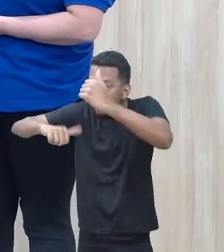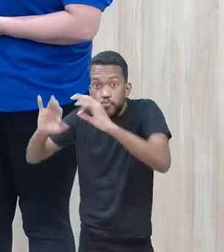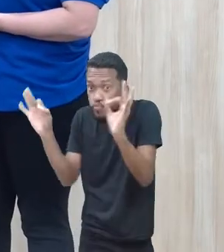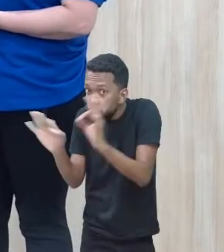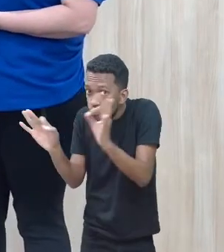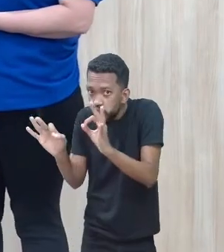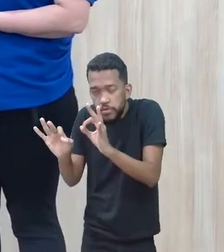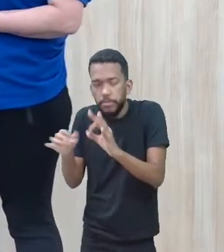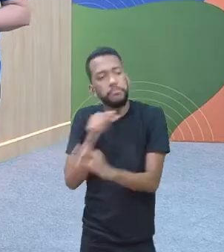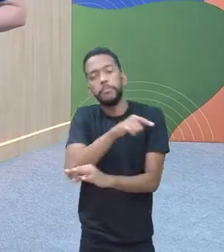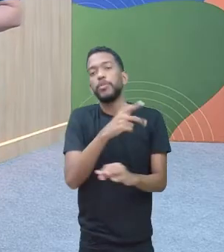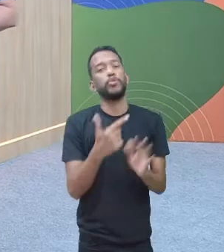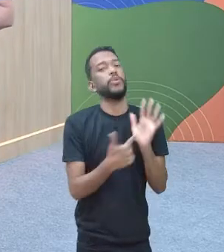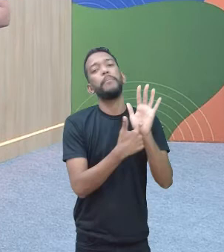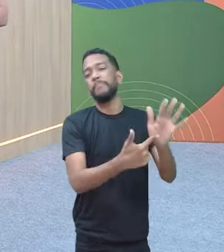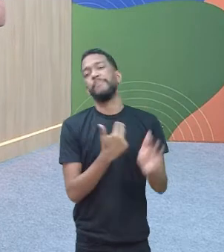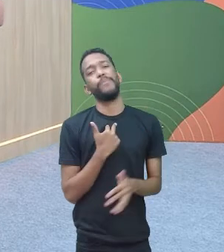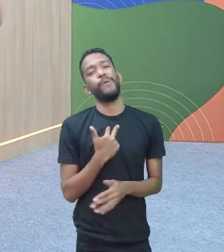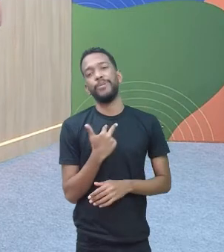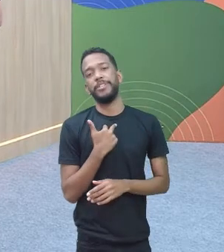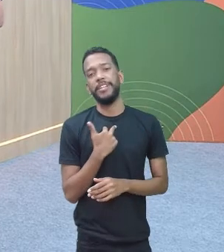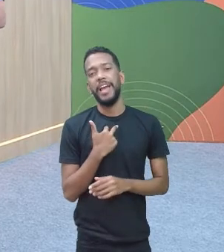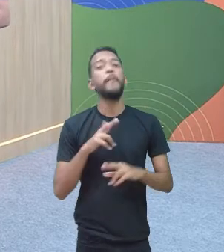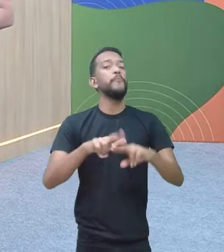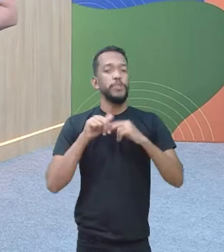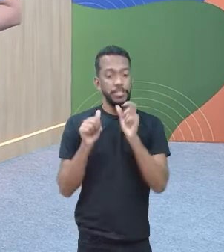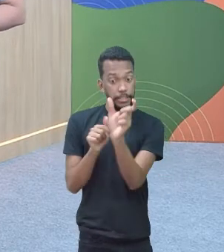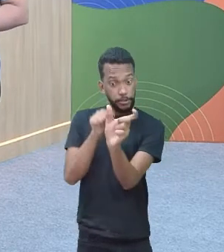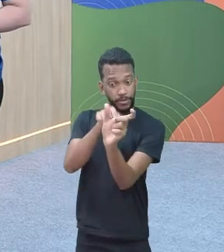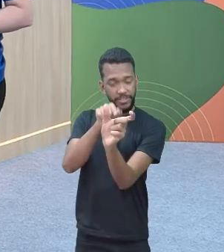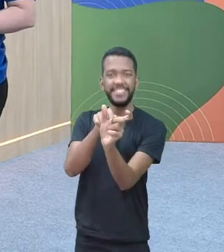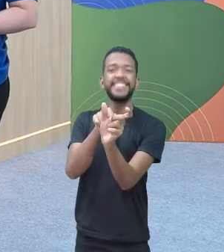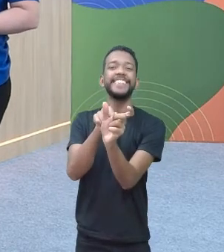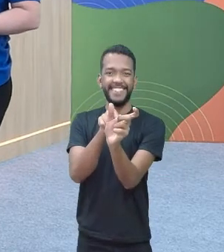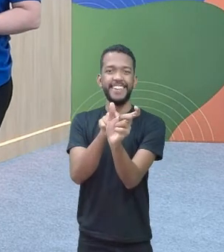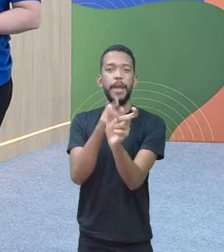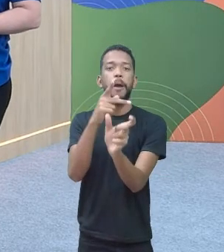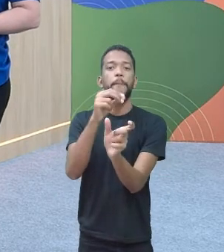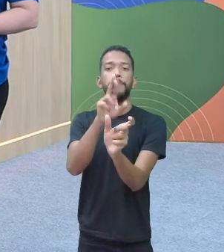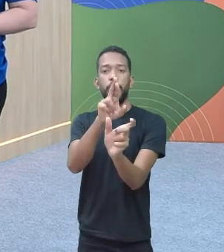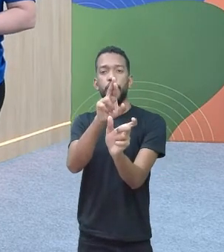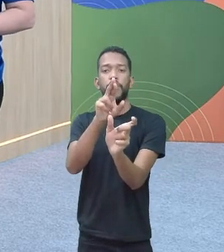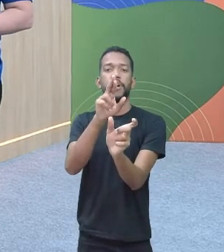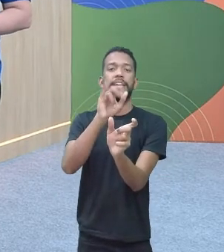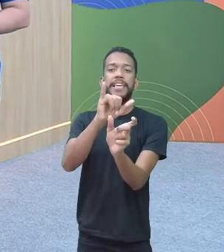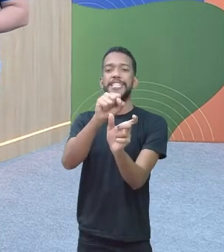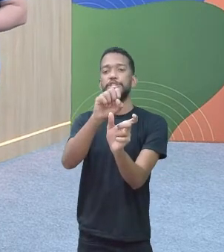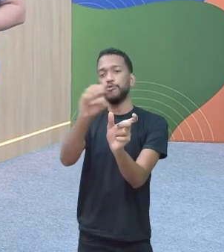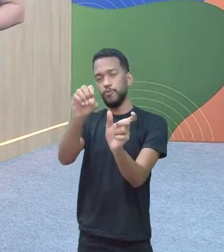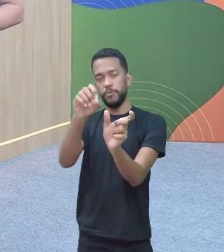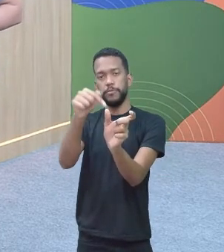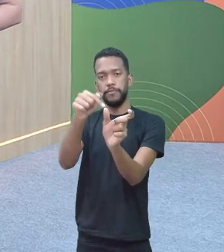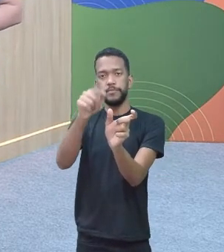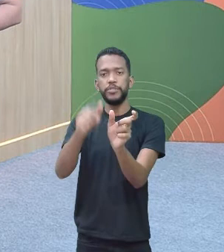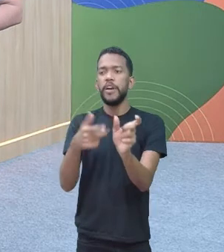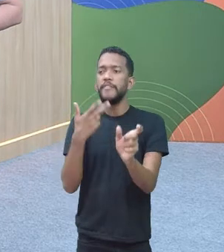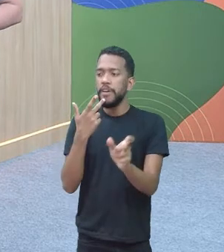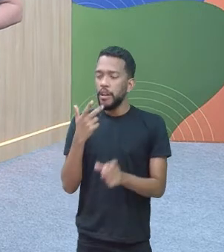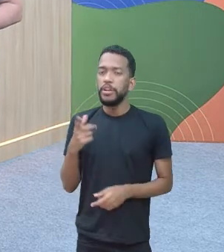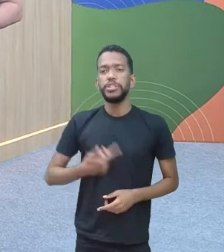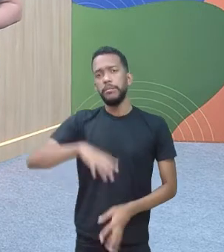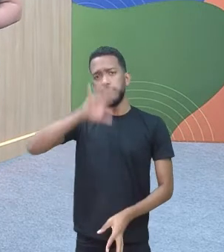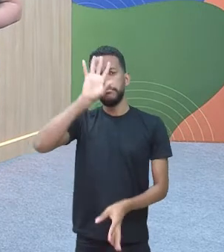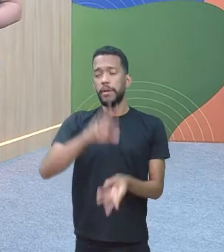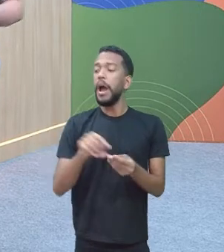analisado, este projeto não poderia ser apresentado. Então, alguém analisou, alguém concluiu, fechou, viu que